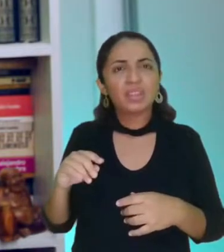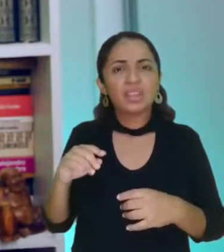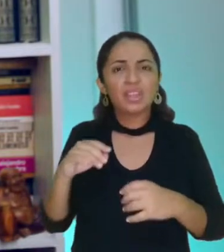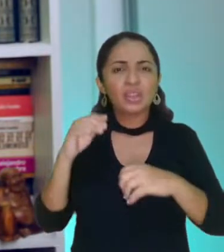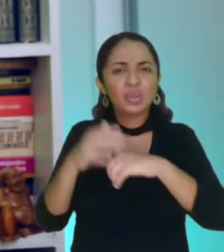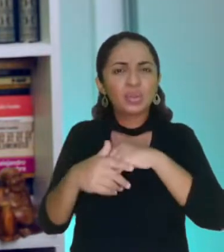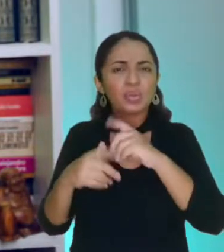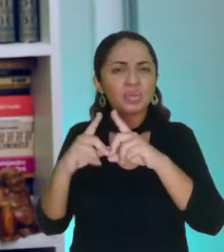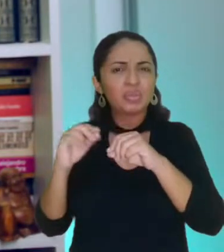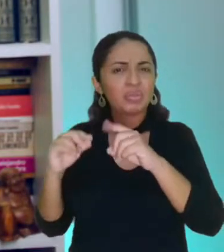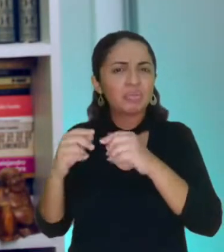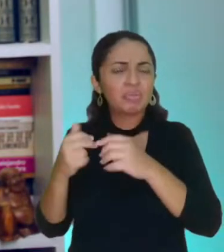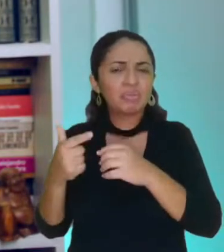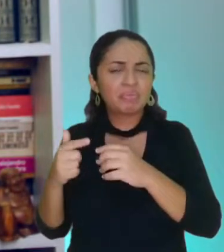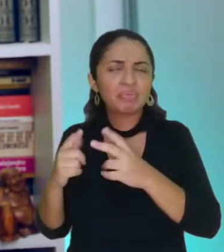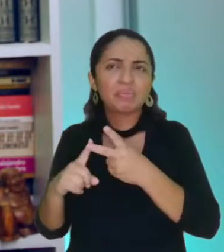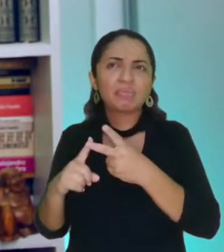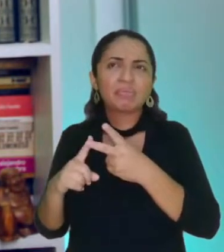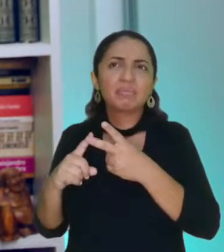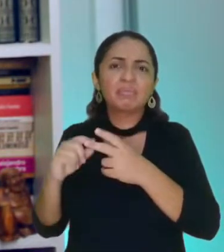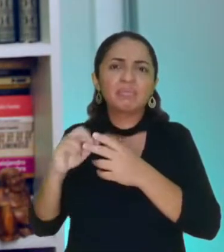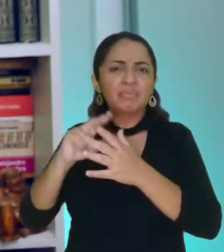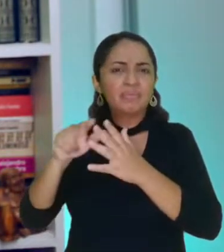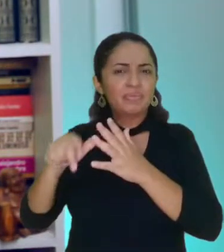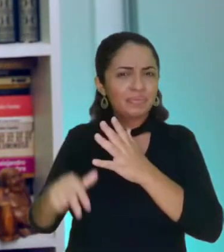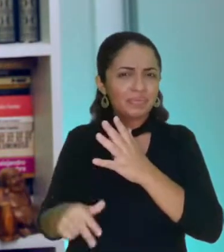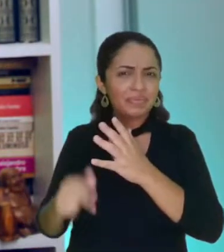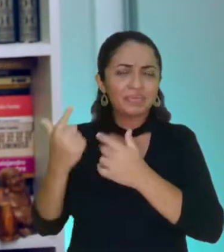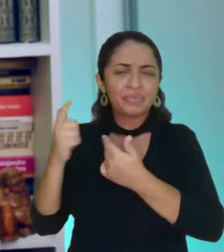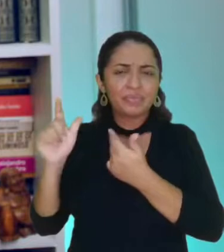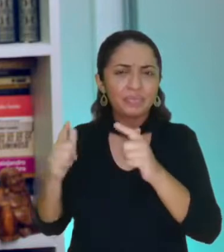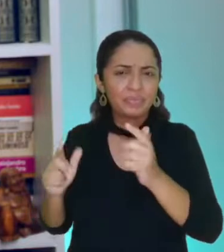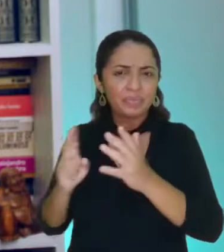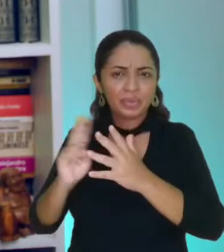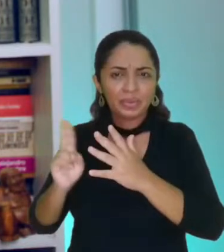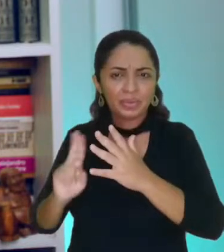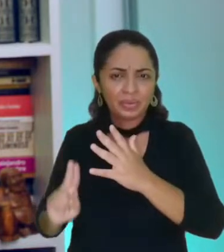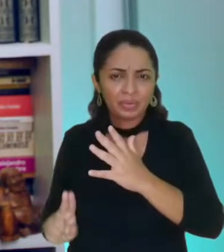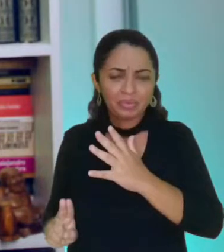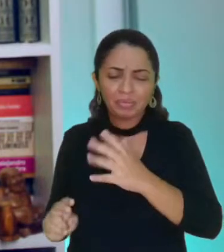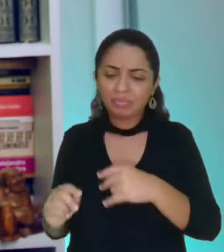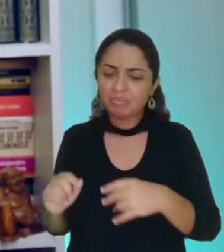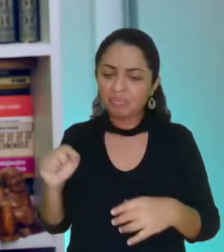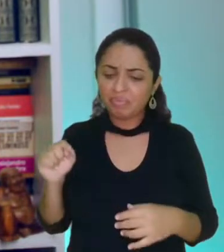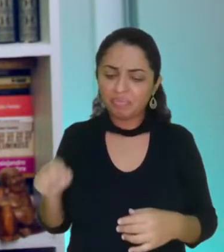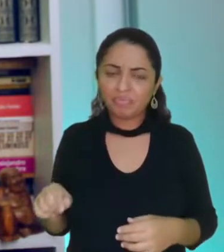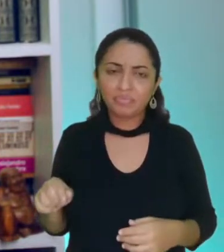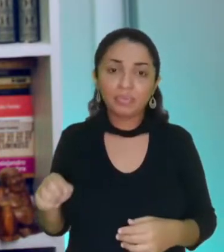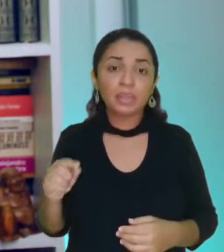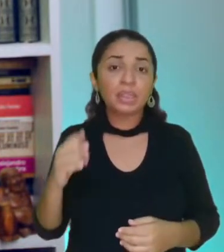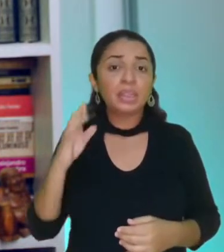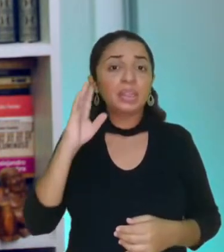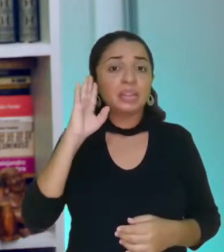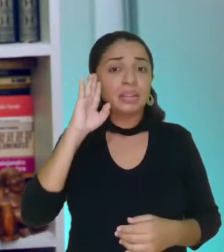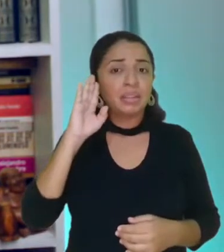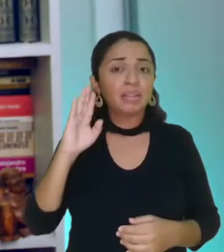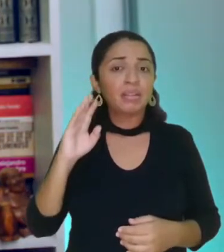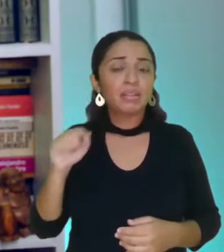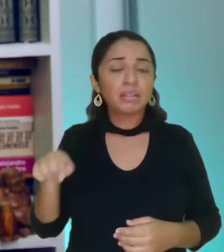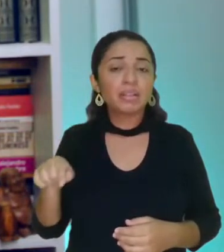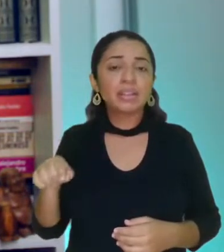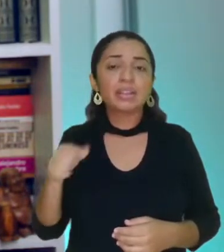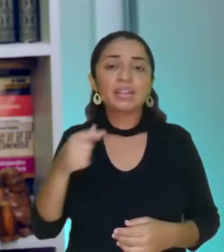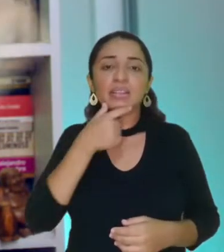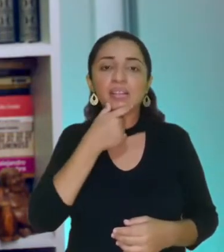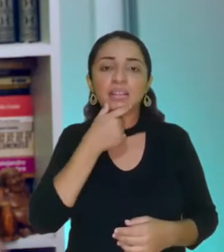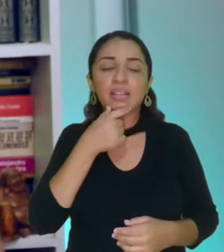A Sorte é Mulher, Abismos do Coração, A História Esquecida e Marnie são suas principais obras. Ele é um